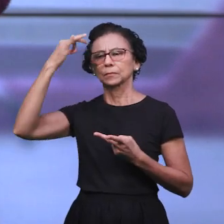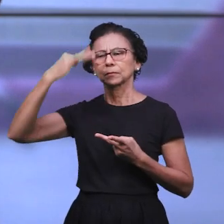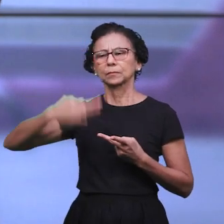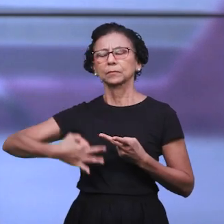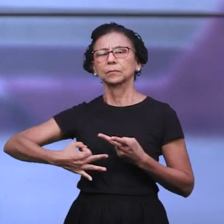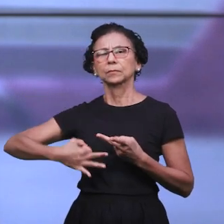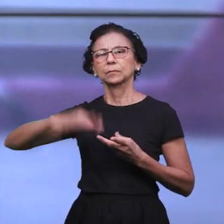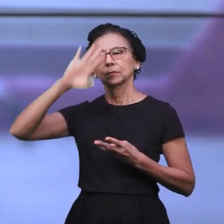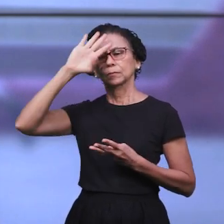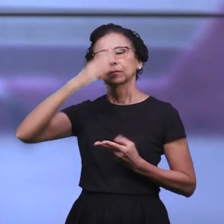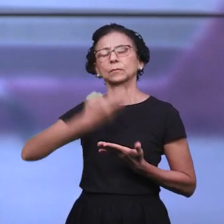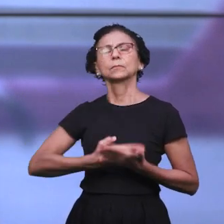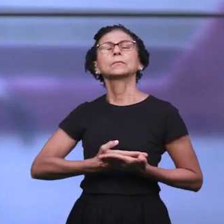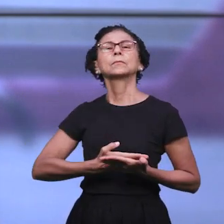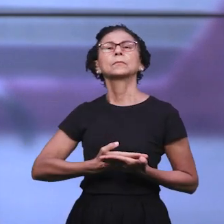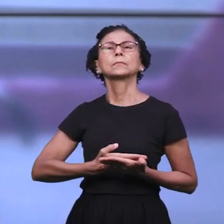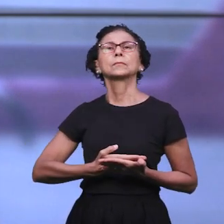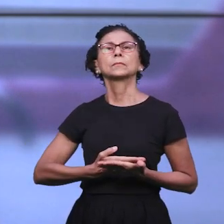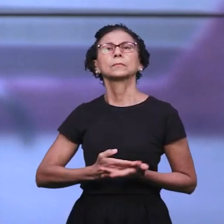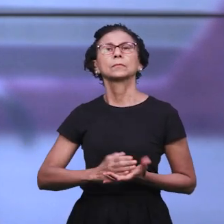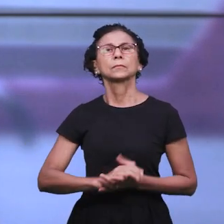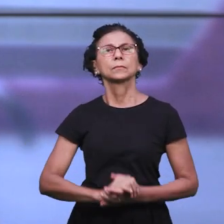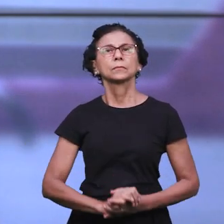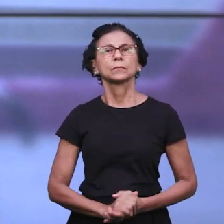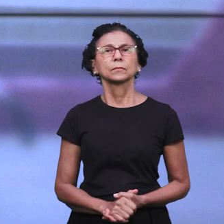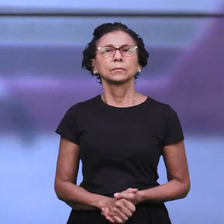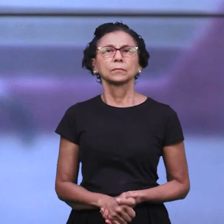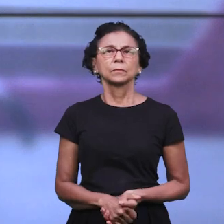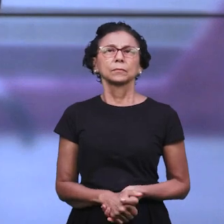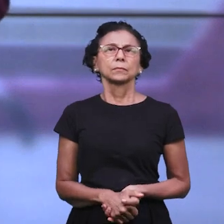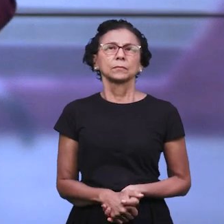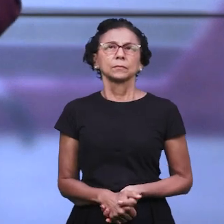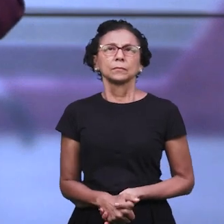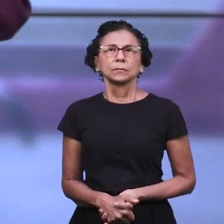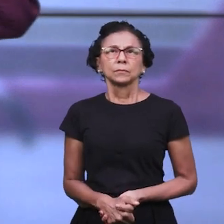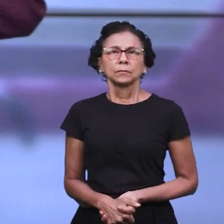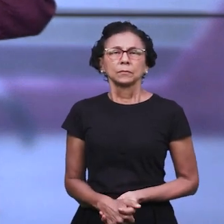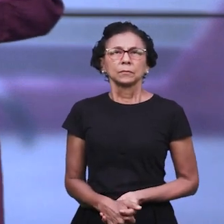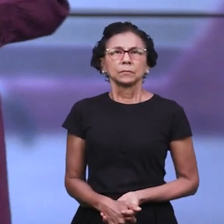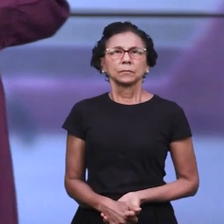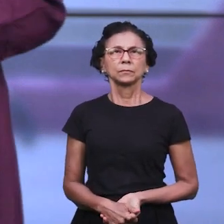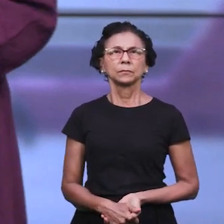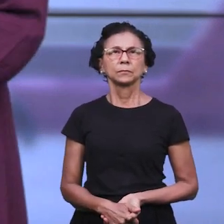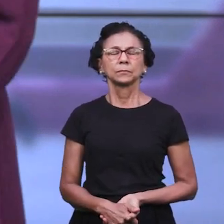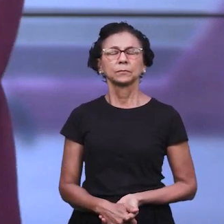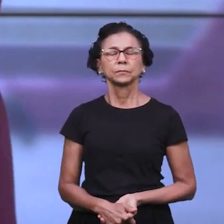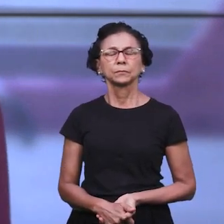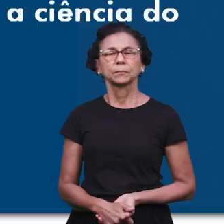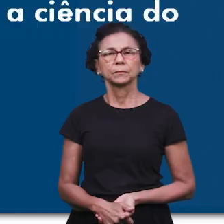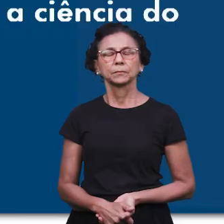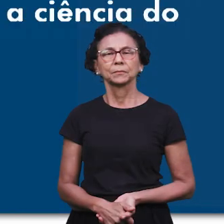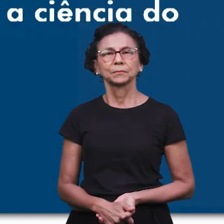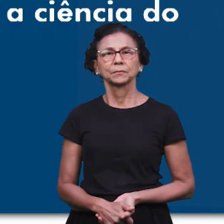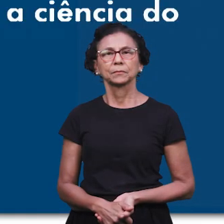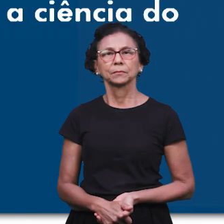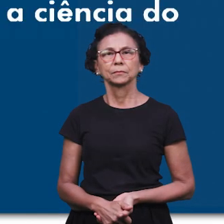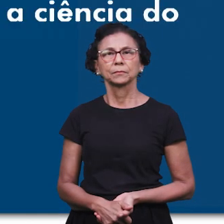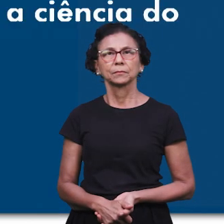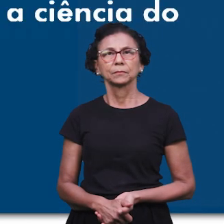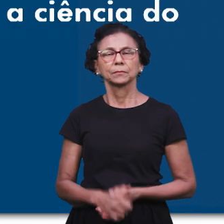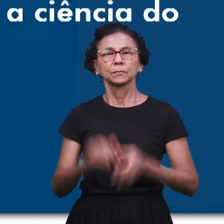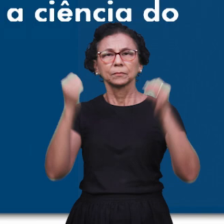firme confiança. Vamos ver nesses 5 textos que escreve o rei Salomão.